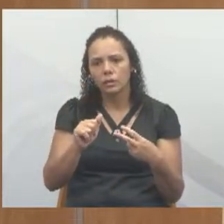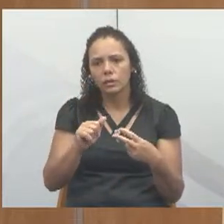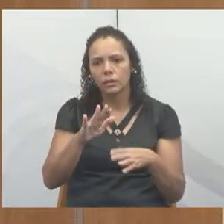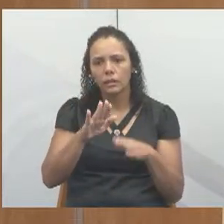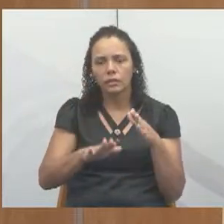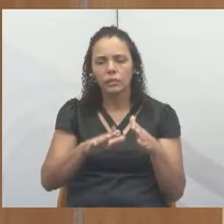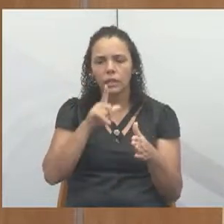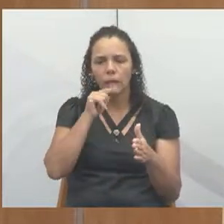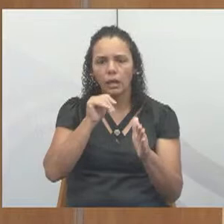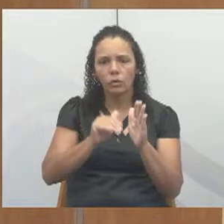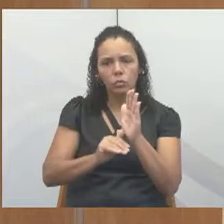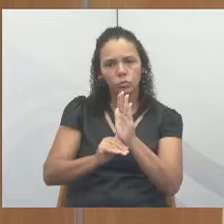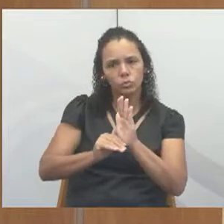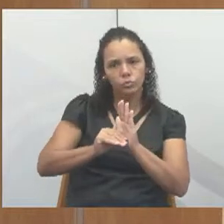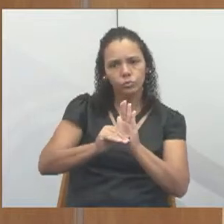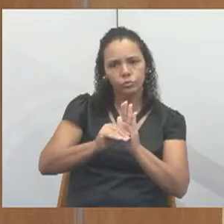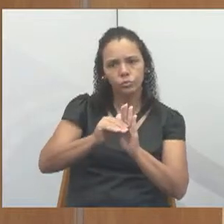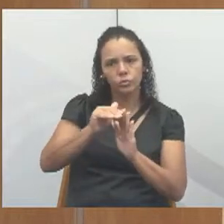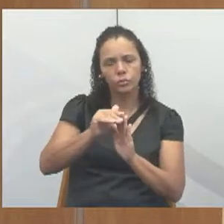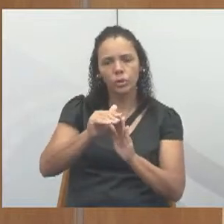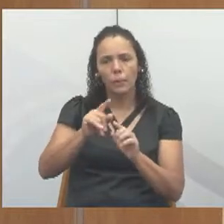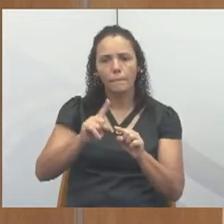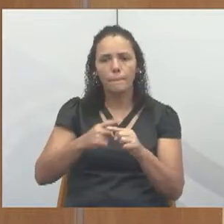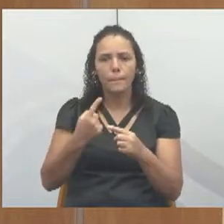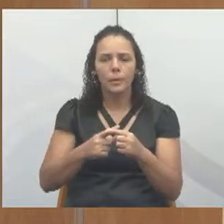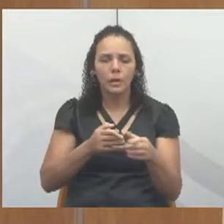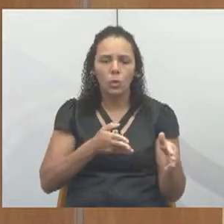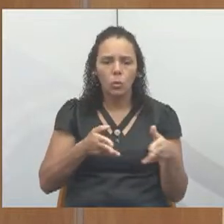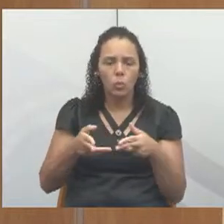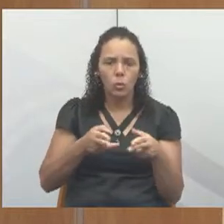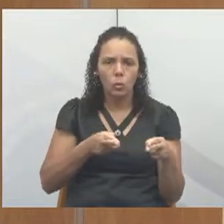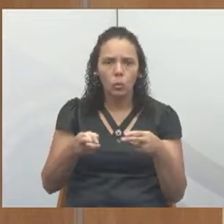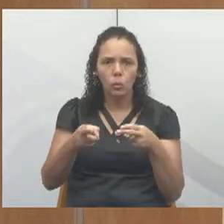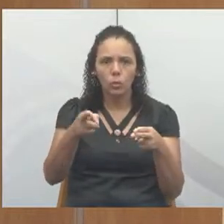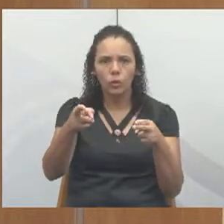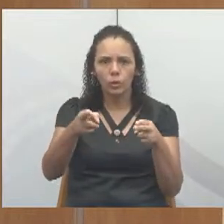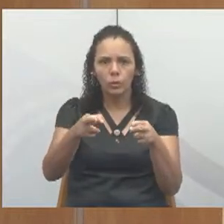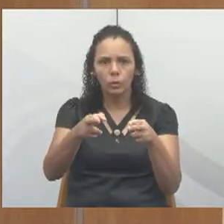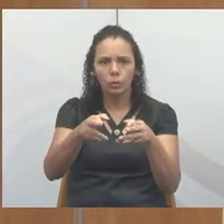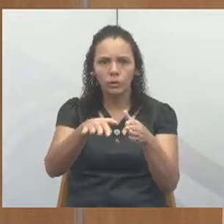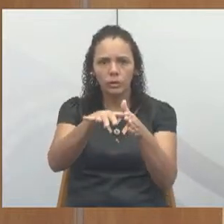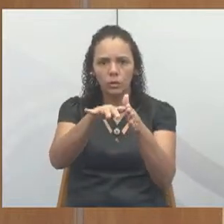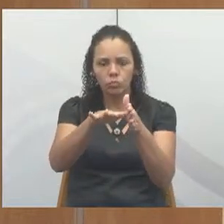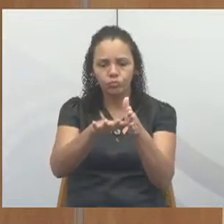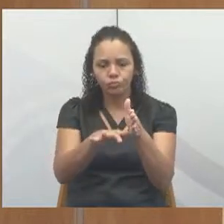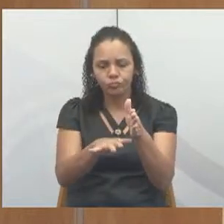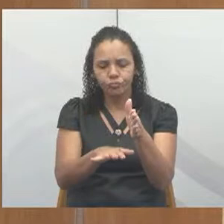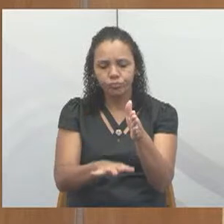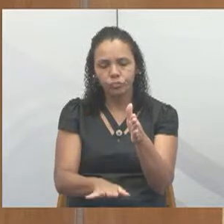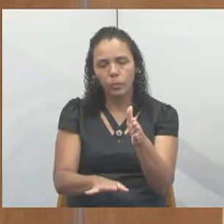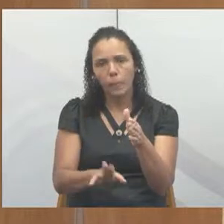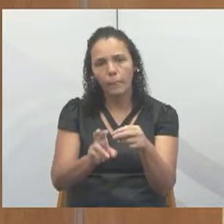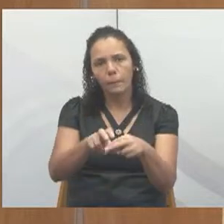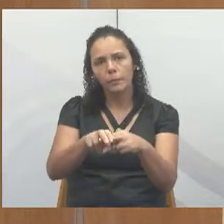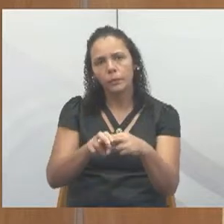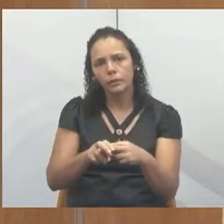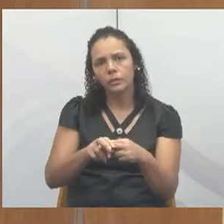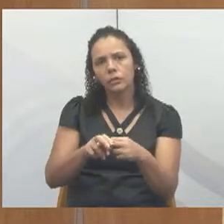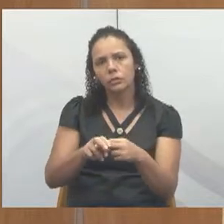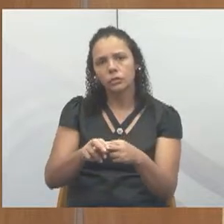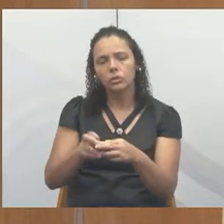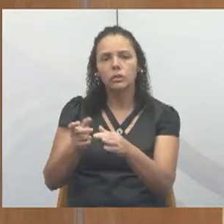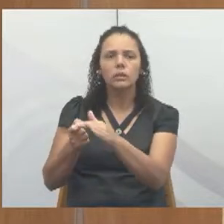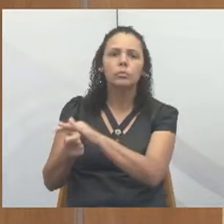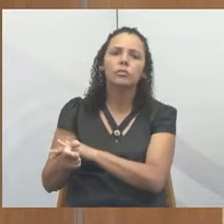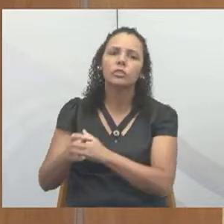máximo devido ao baixo nível que está o rio. Por isso que a gente tem investido na duplicação da estação de tratamento de esgoto. Então,